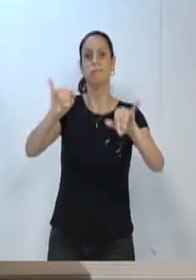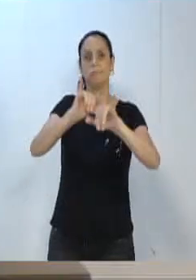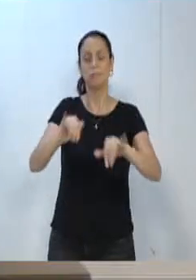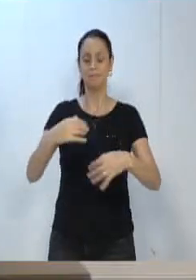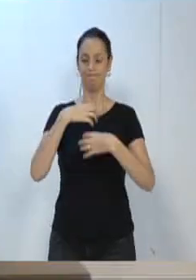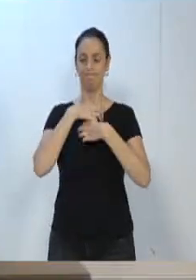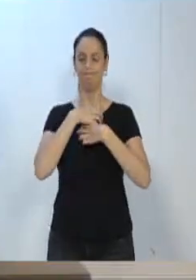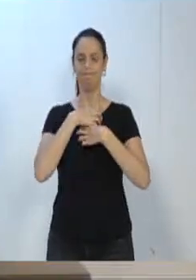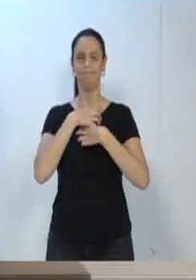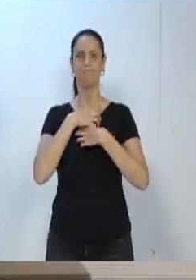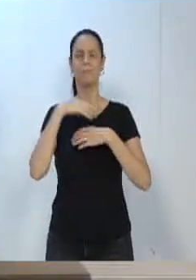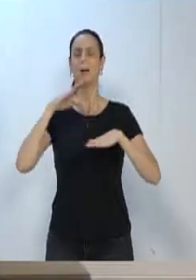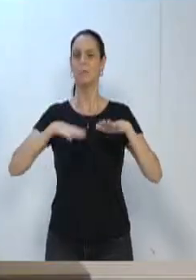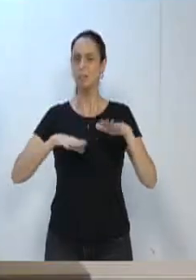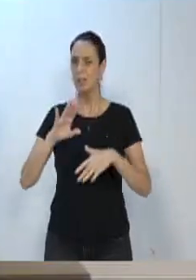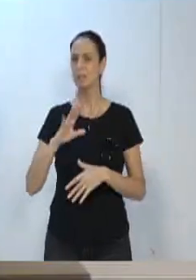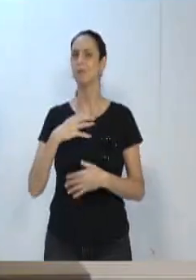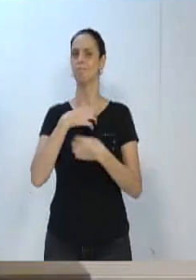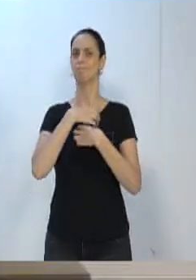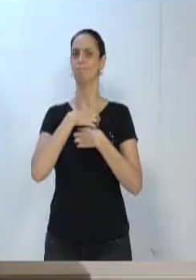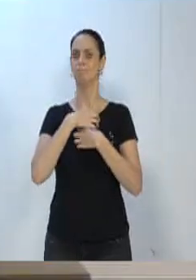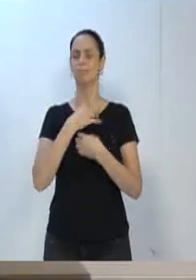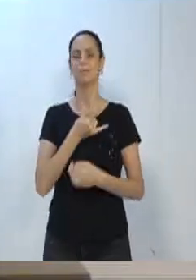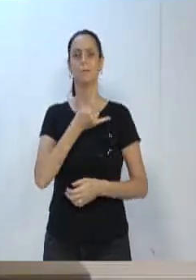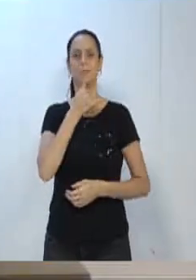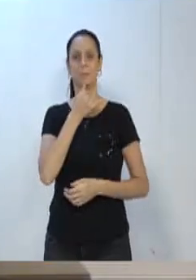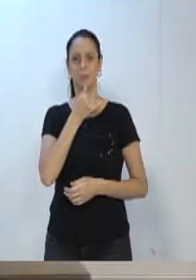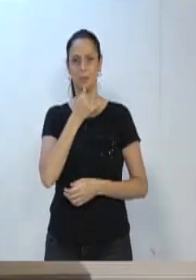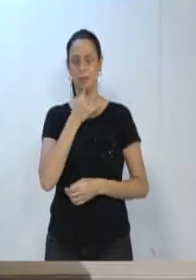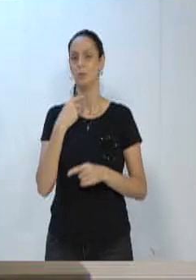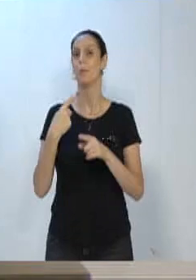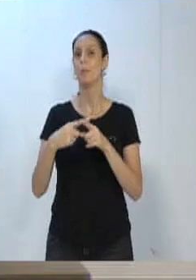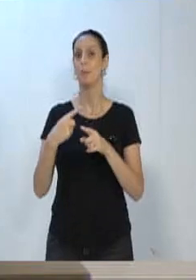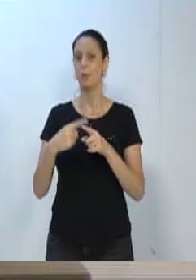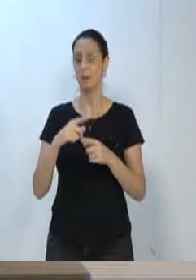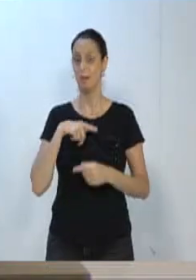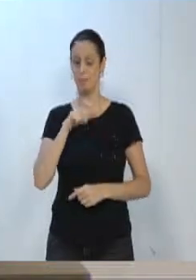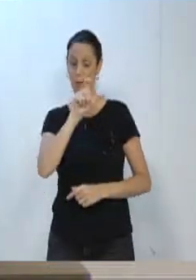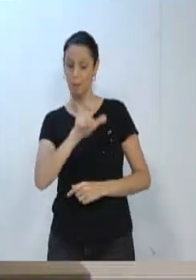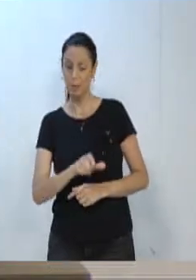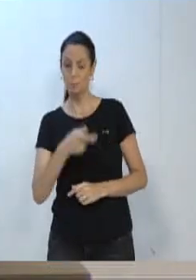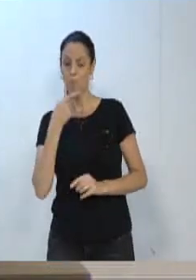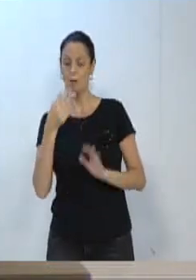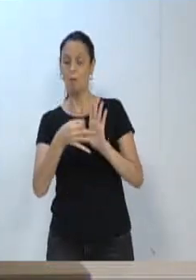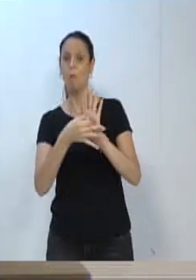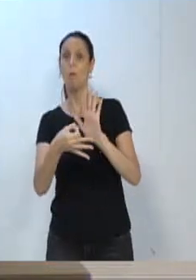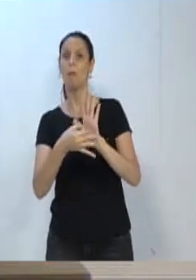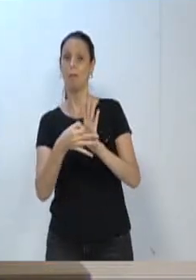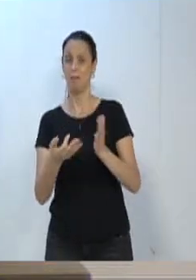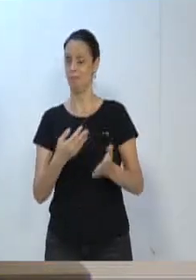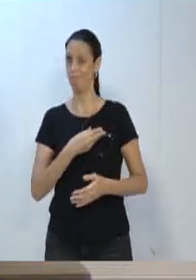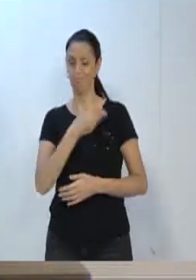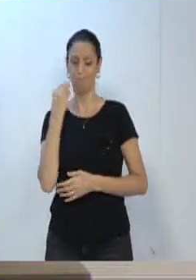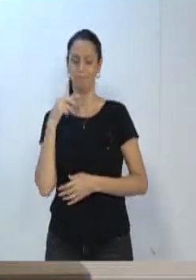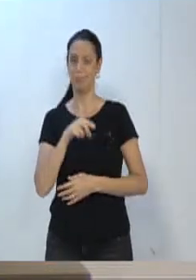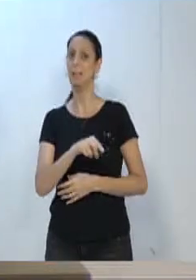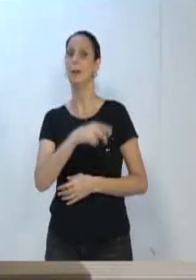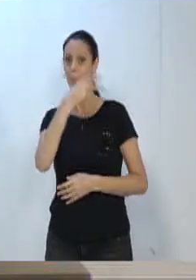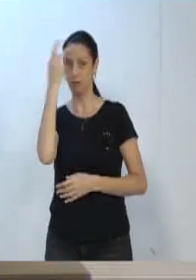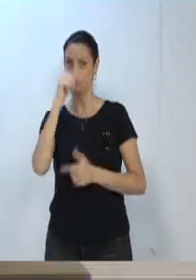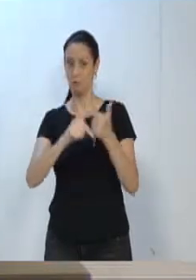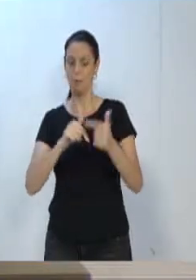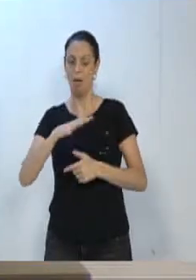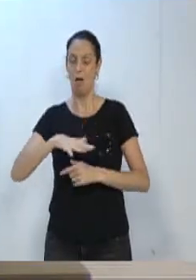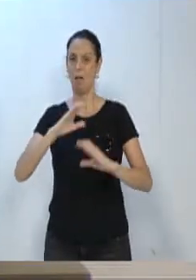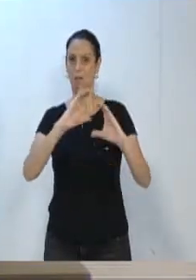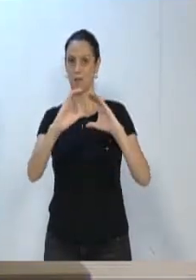isso de vez em quando na pele, vereador Silva. E eu fiquei muito triste com um comentário, presidente, de um comunicador,